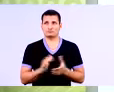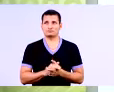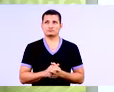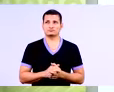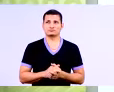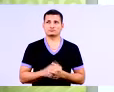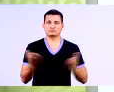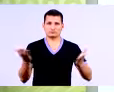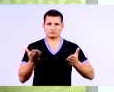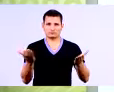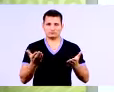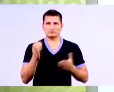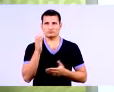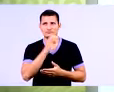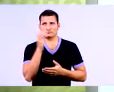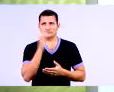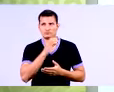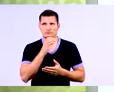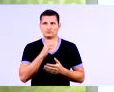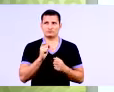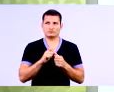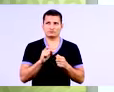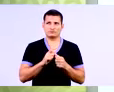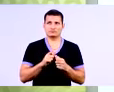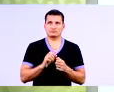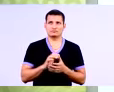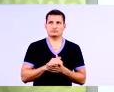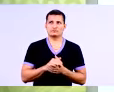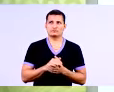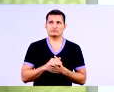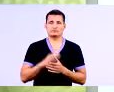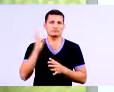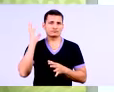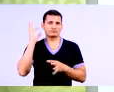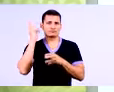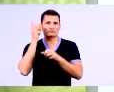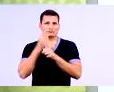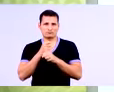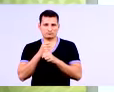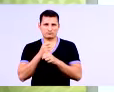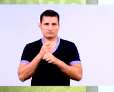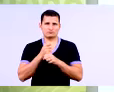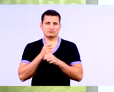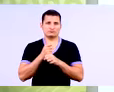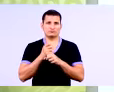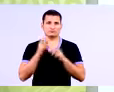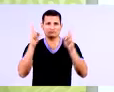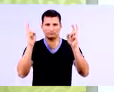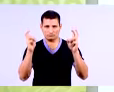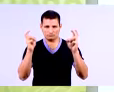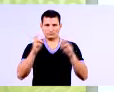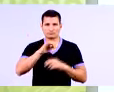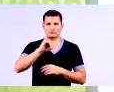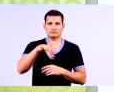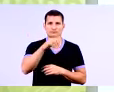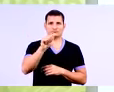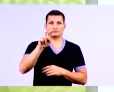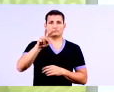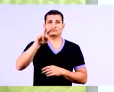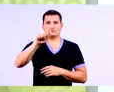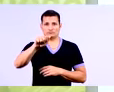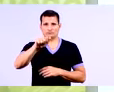agora, rapidamente, fazer uma pequena revisão do assunto JavaScript, que foi o nosso último tema.